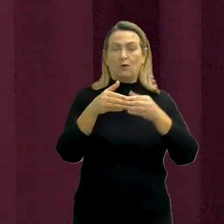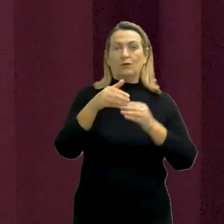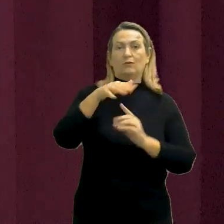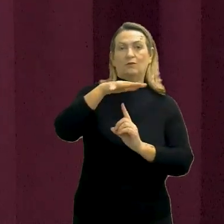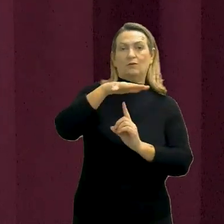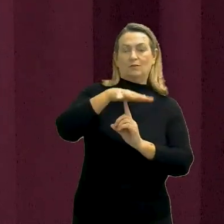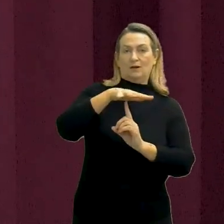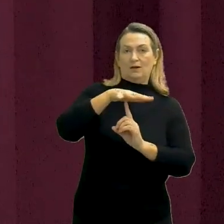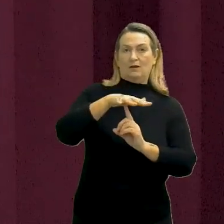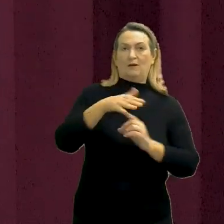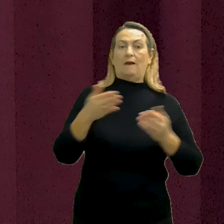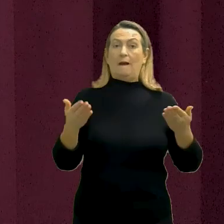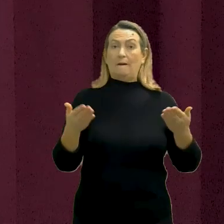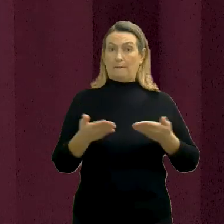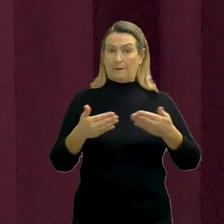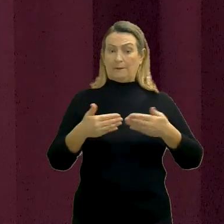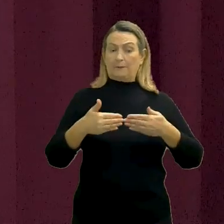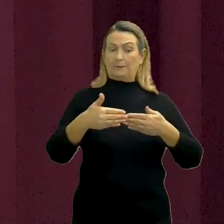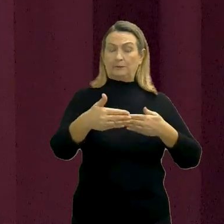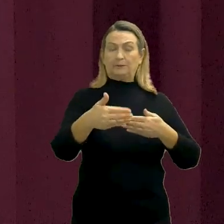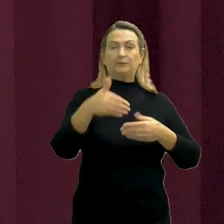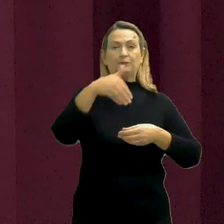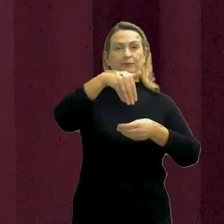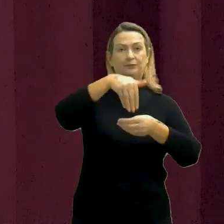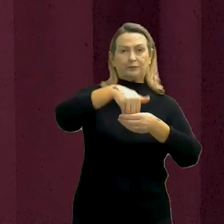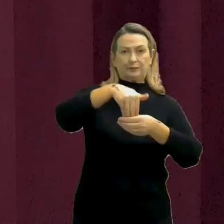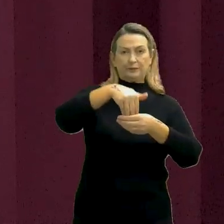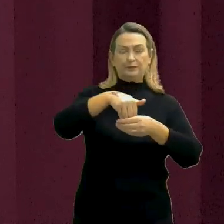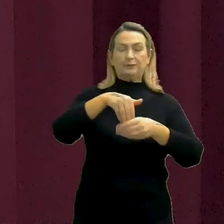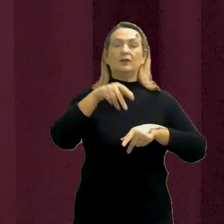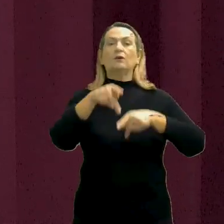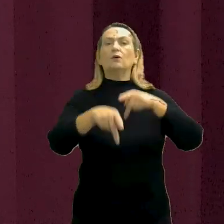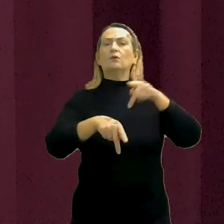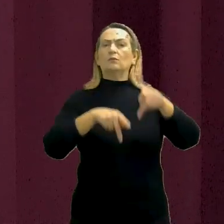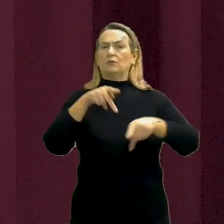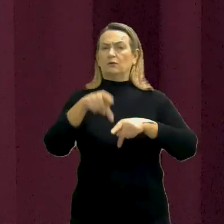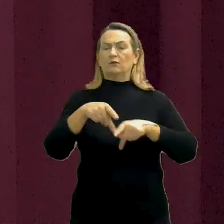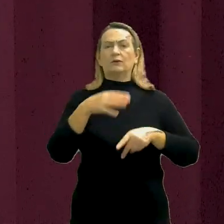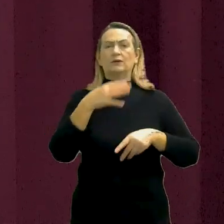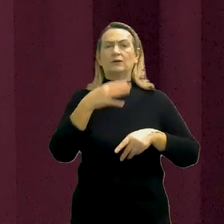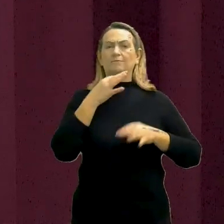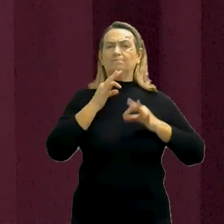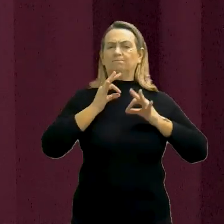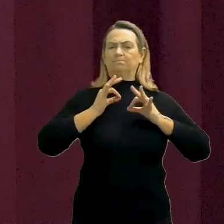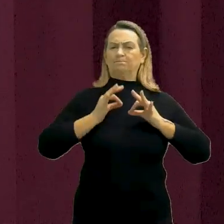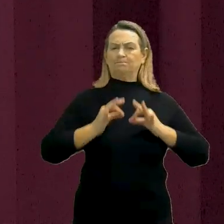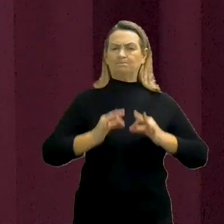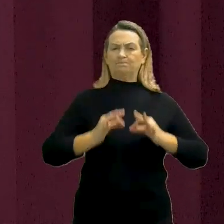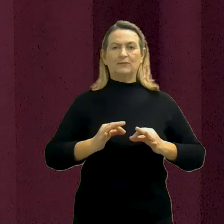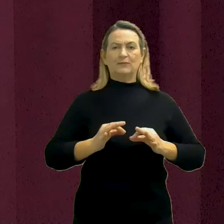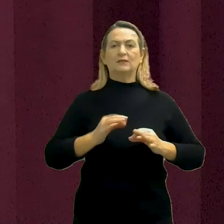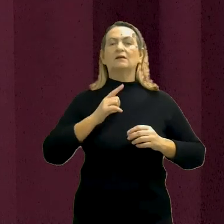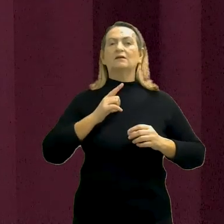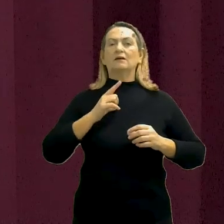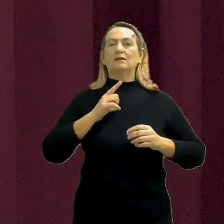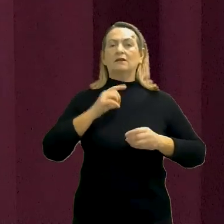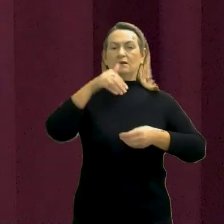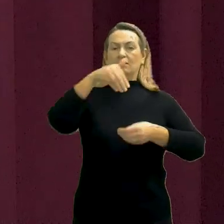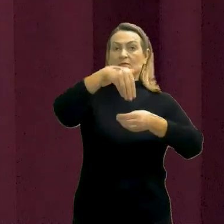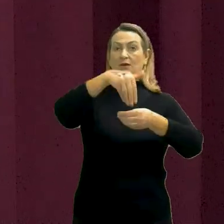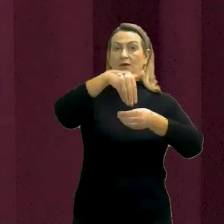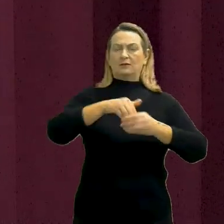eleições e a população pode ter certeza que nós teremos um uma eleição limpa uma eleição